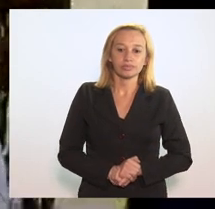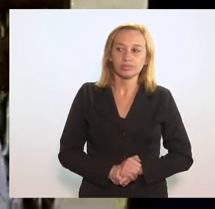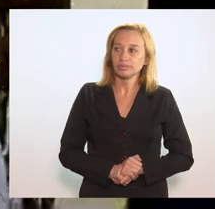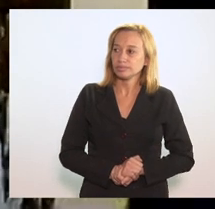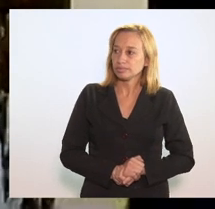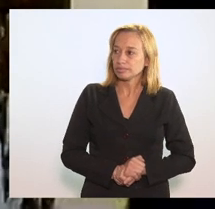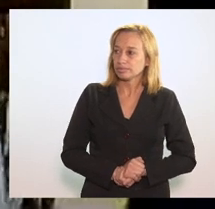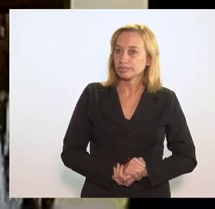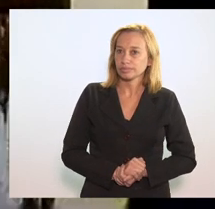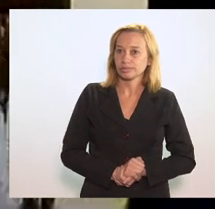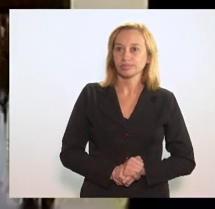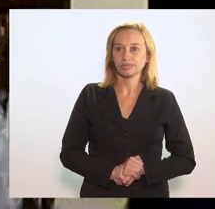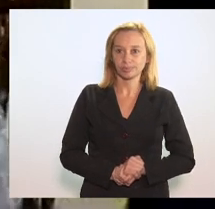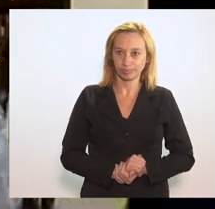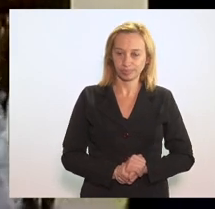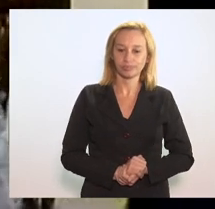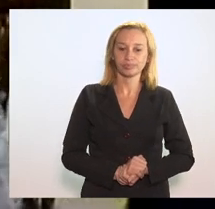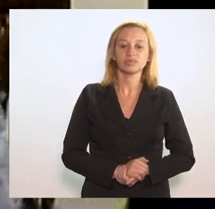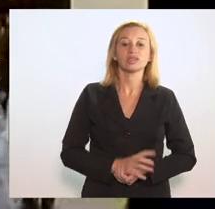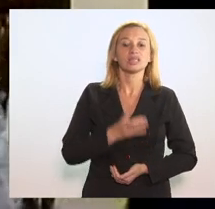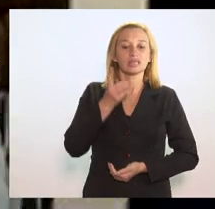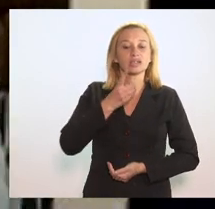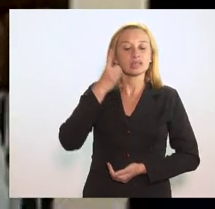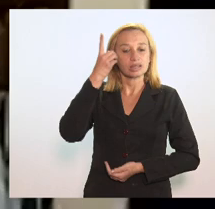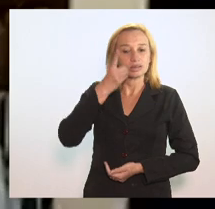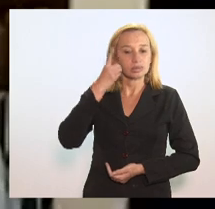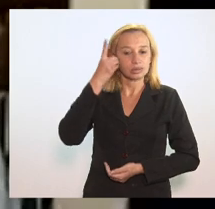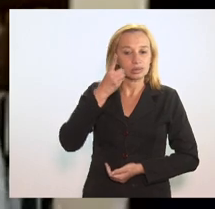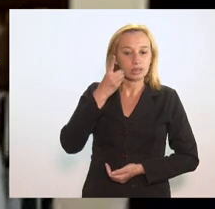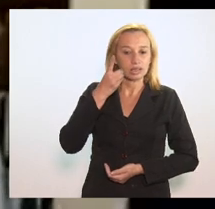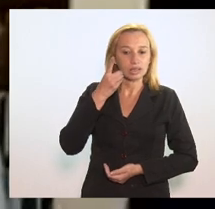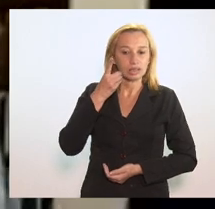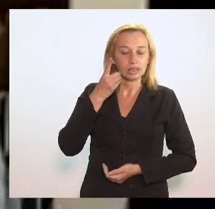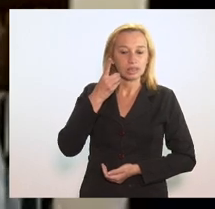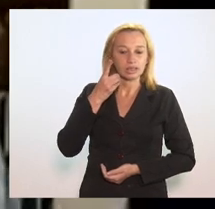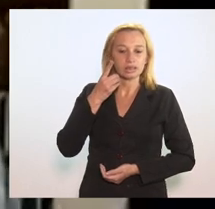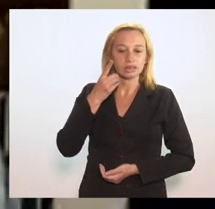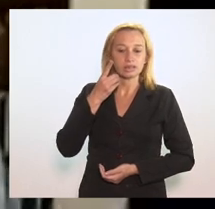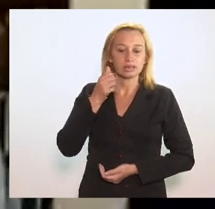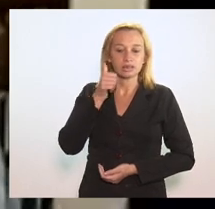Nobre deputada, quem está presidindo é a...